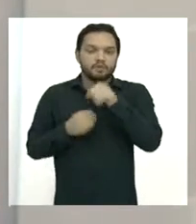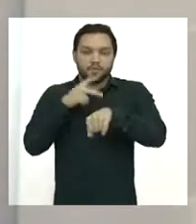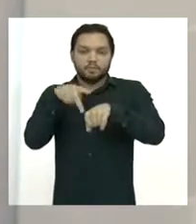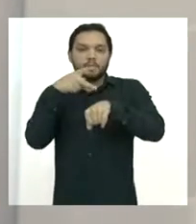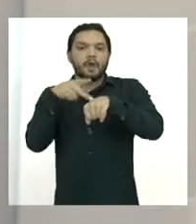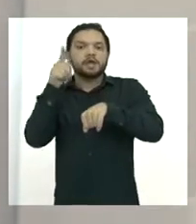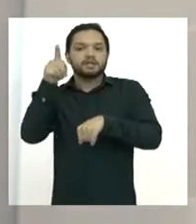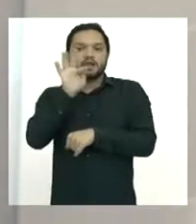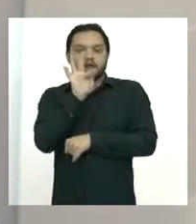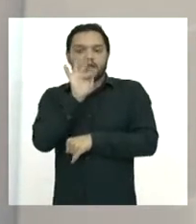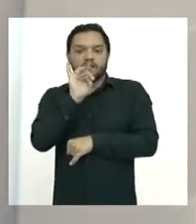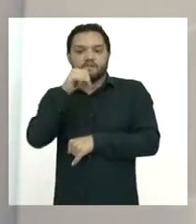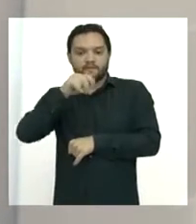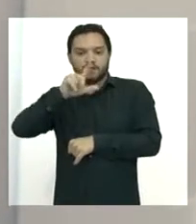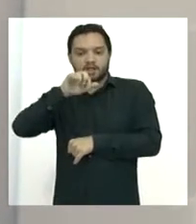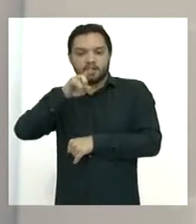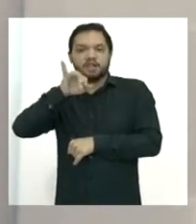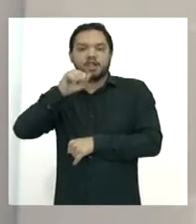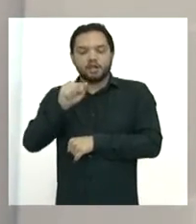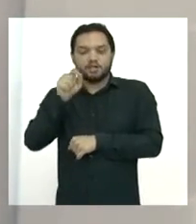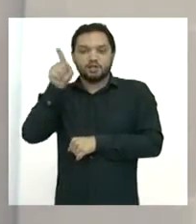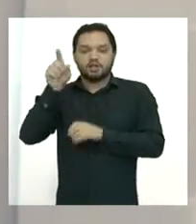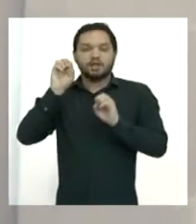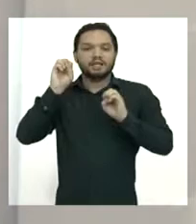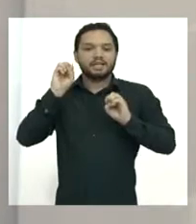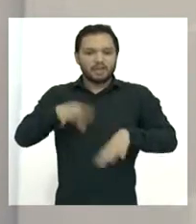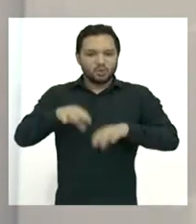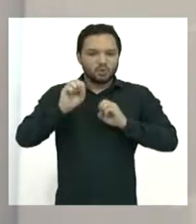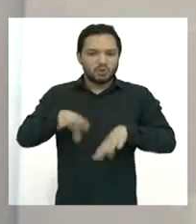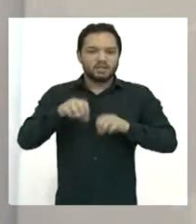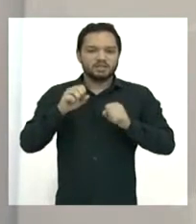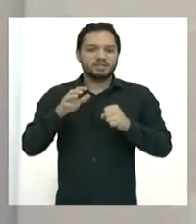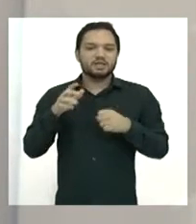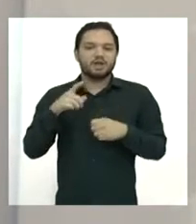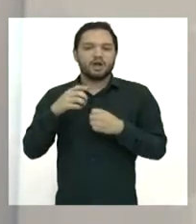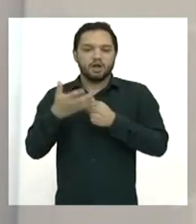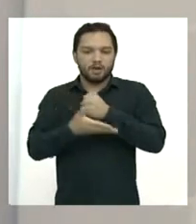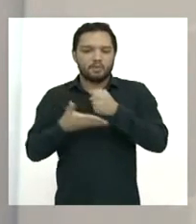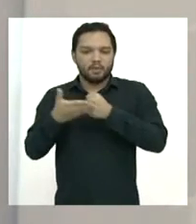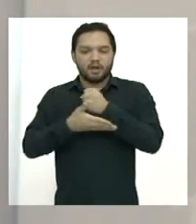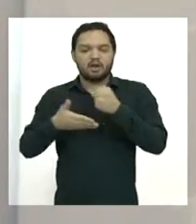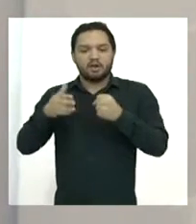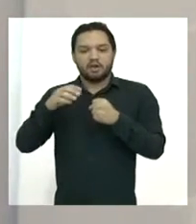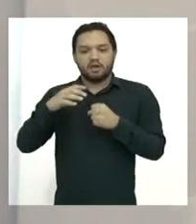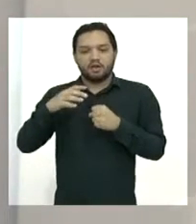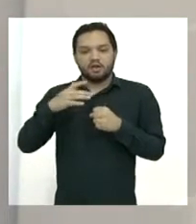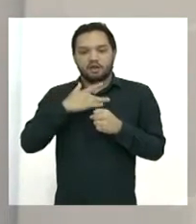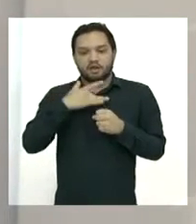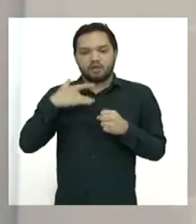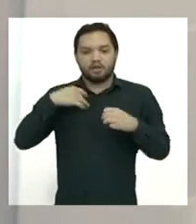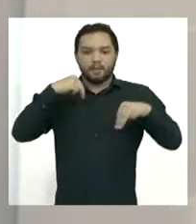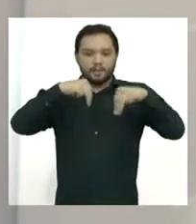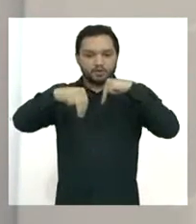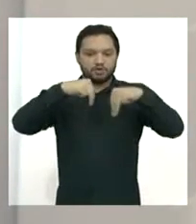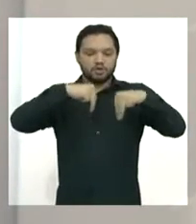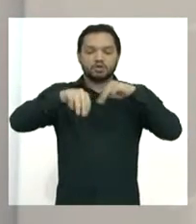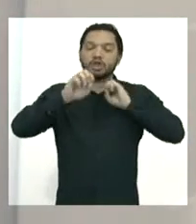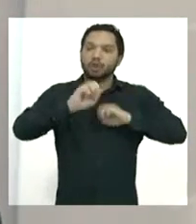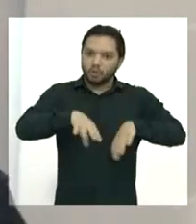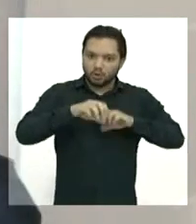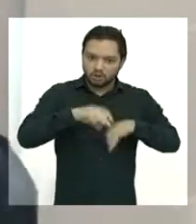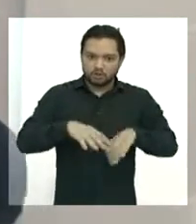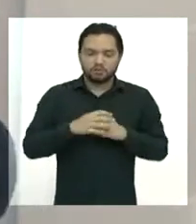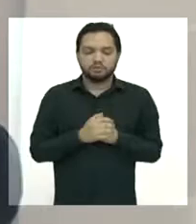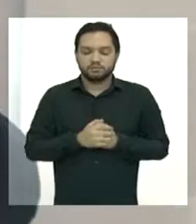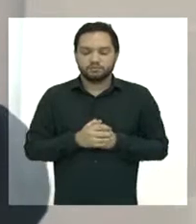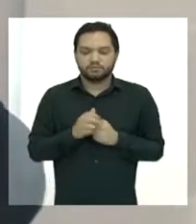existe essa parte da educação, da atenção básica, não é com a saúde, é com o Ministério da Educação. Então, se